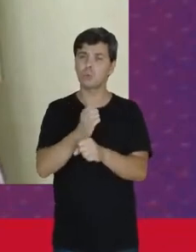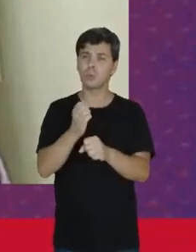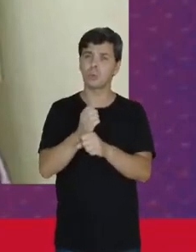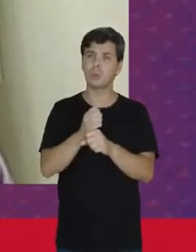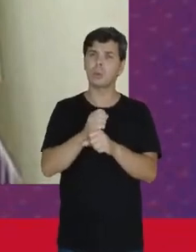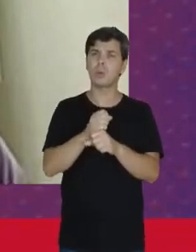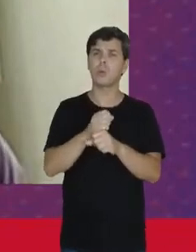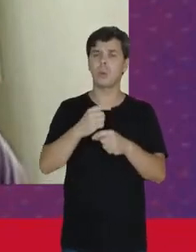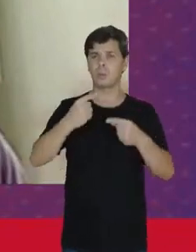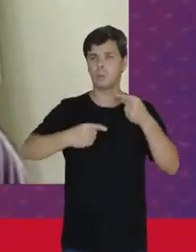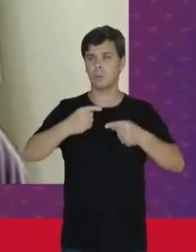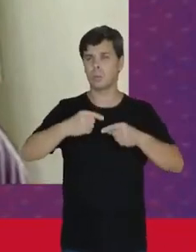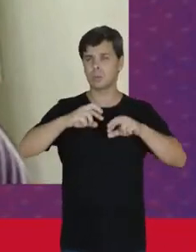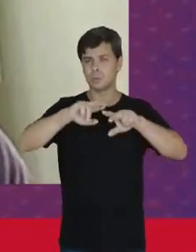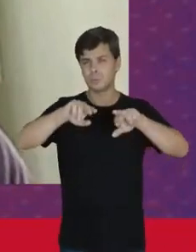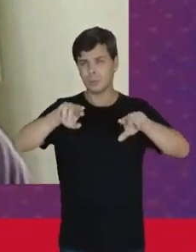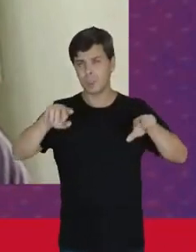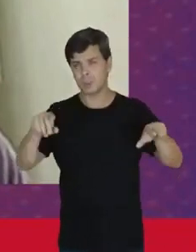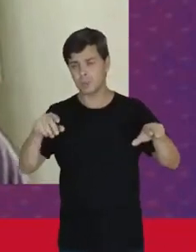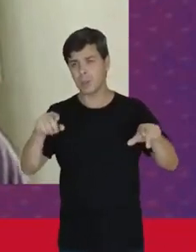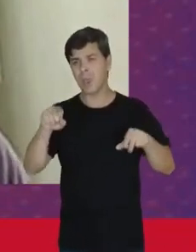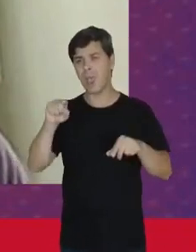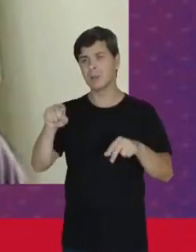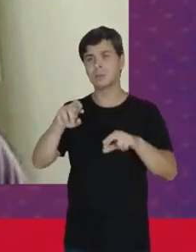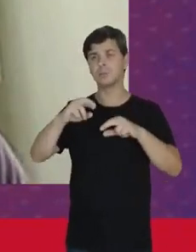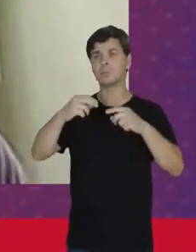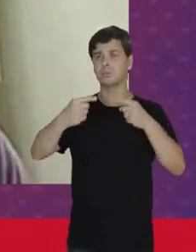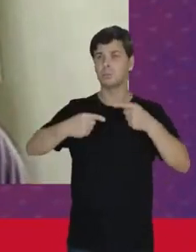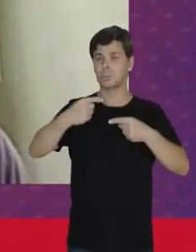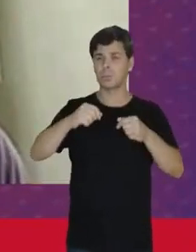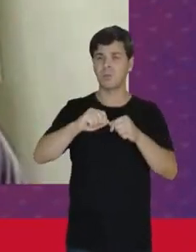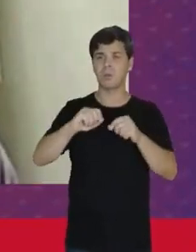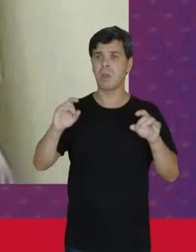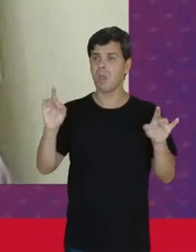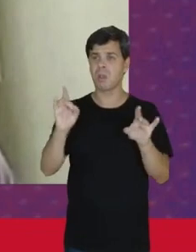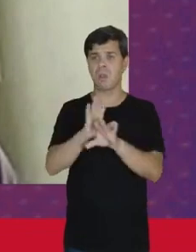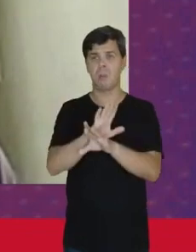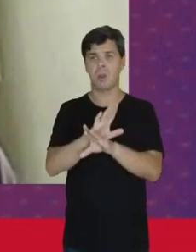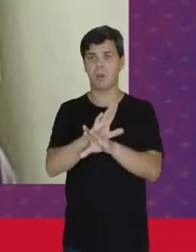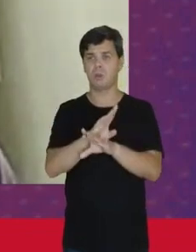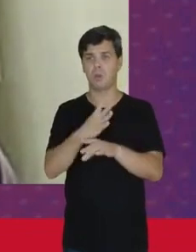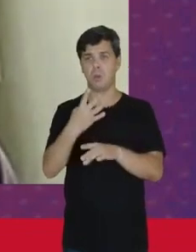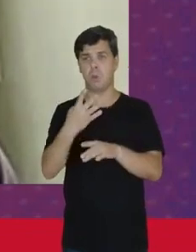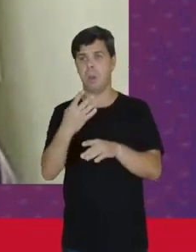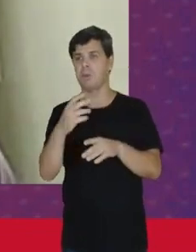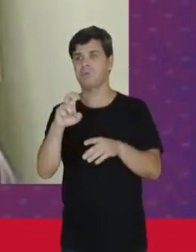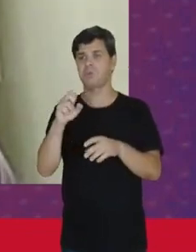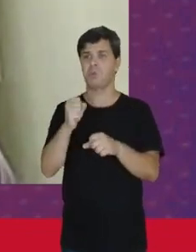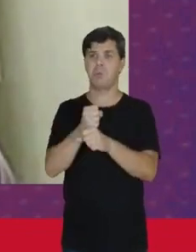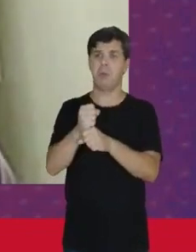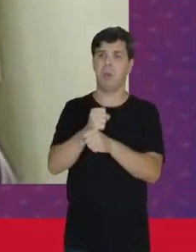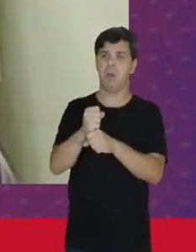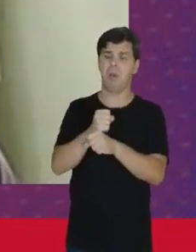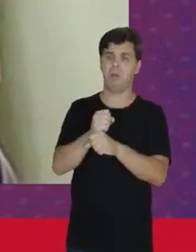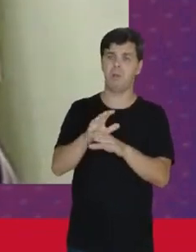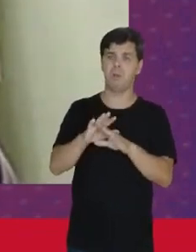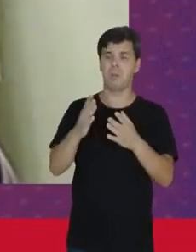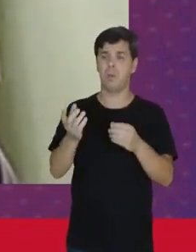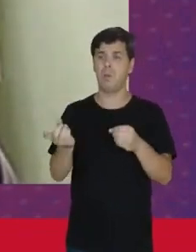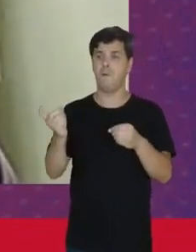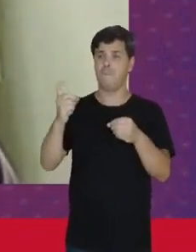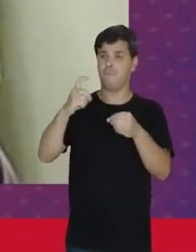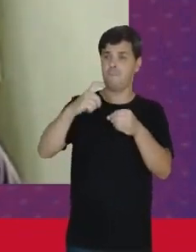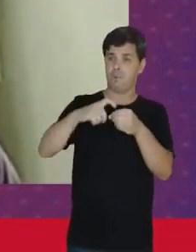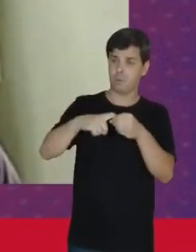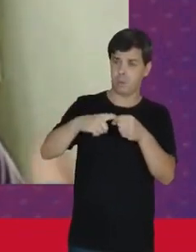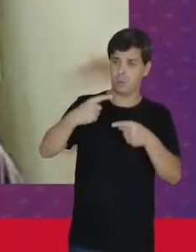uma série de políticas, mas que essas políticas também foram desmontadas nos últimos 4, 5 anos, né? Então, a gente retomar